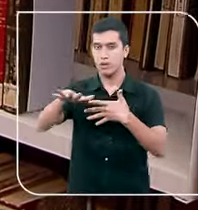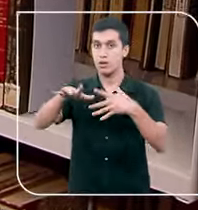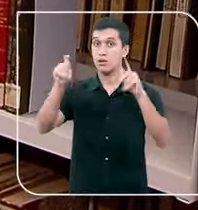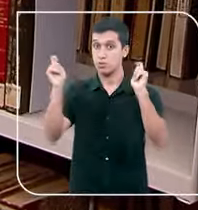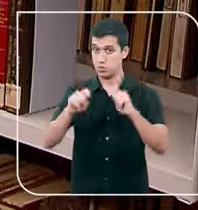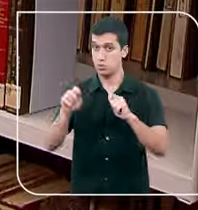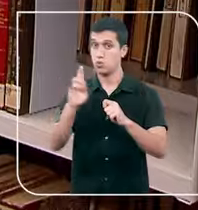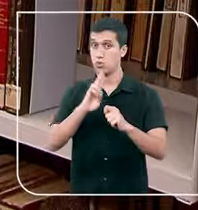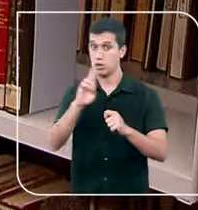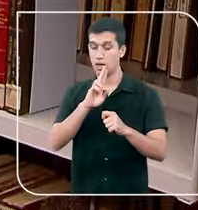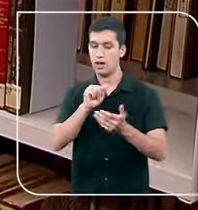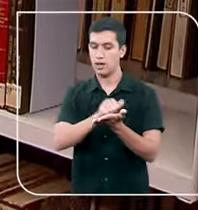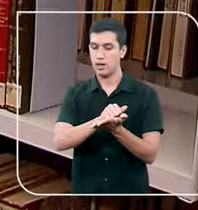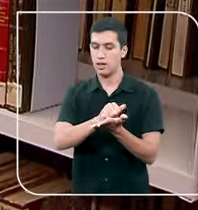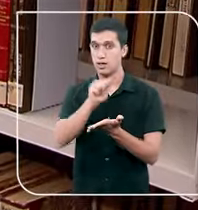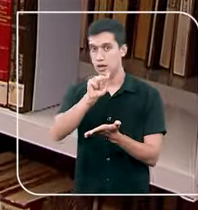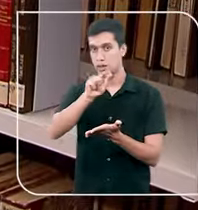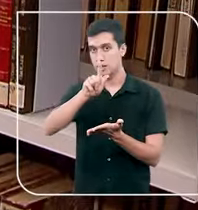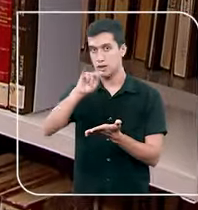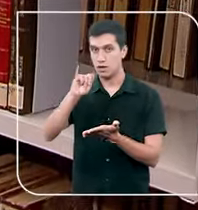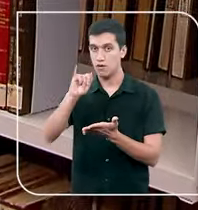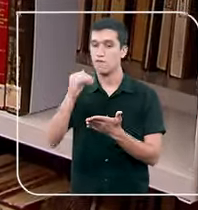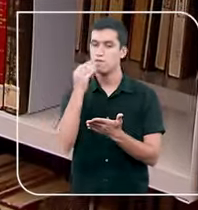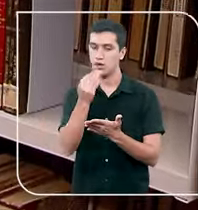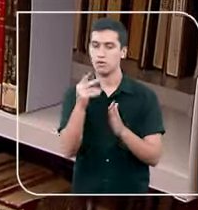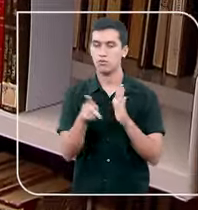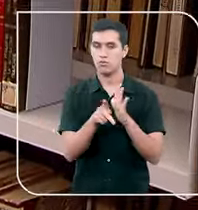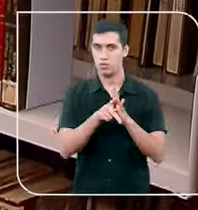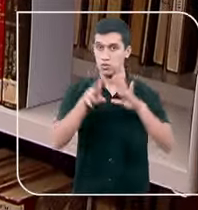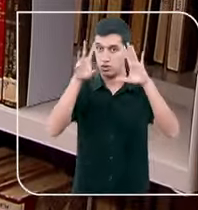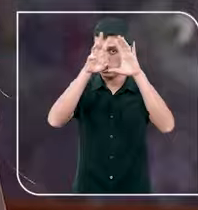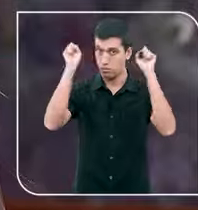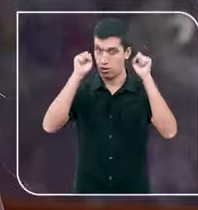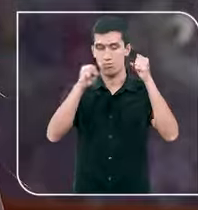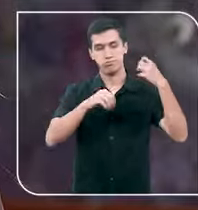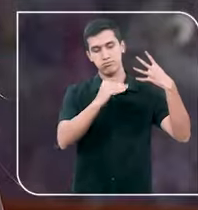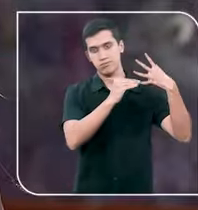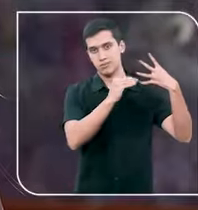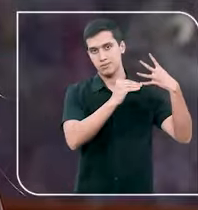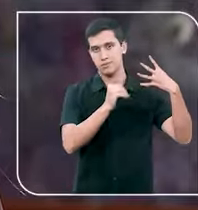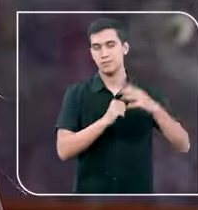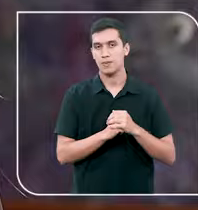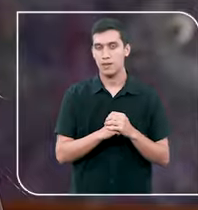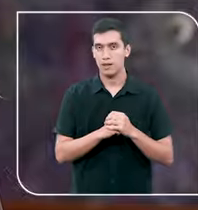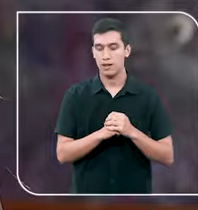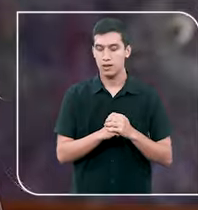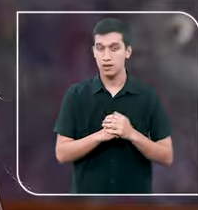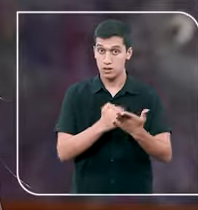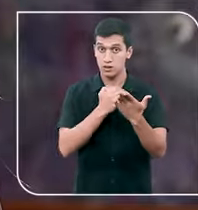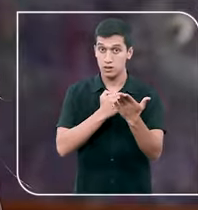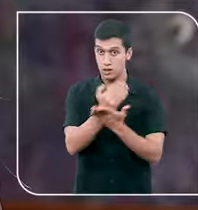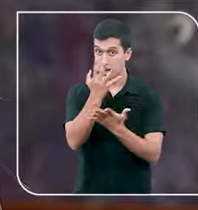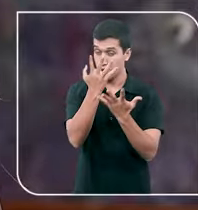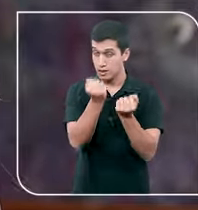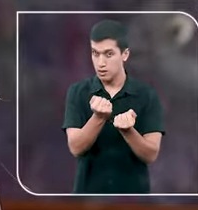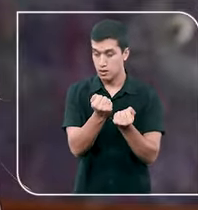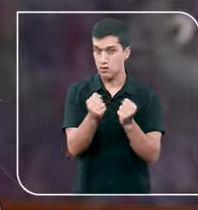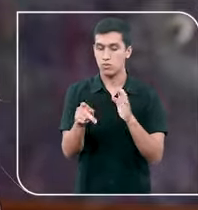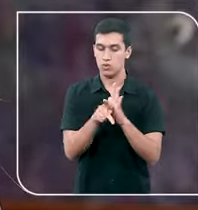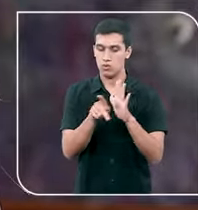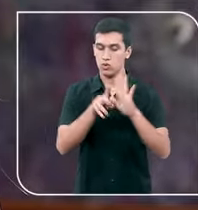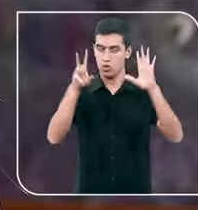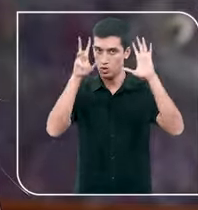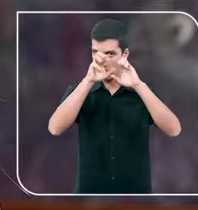possível utilizar o agravo interno perante o próprio Tribunal de Origem. No caso de decisão de admissibilidade que